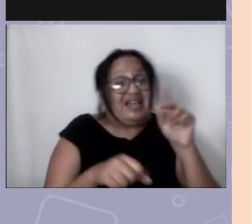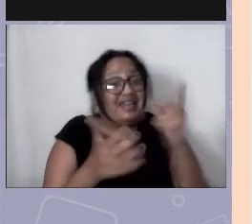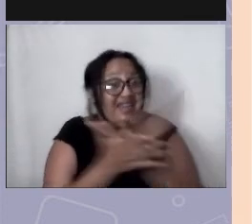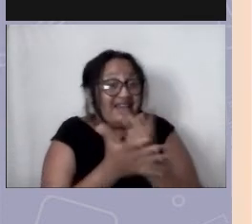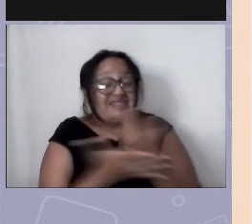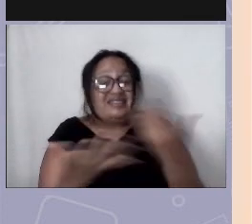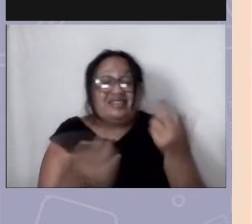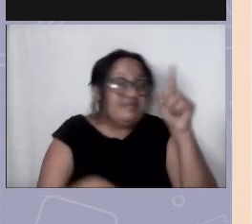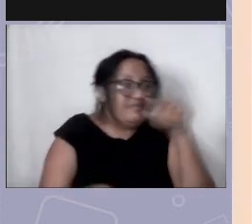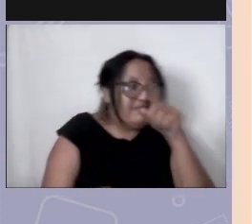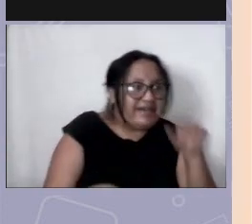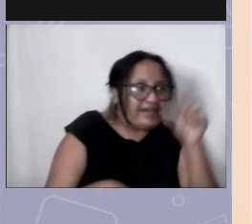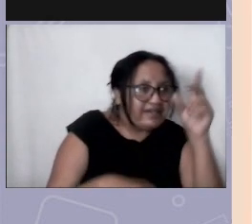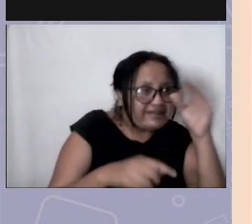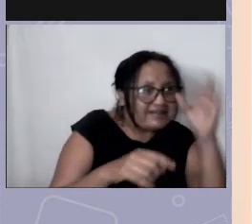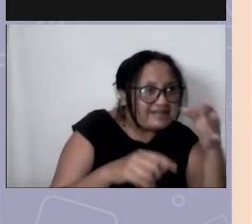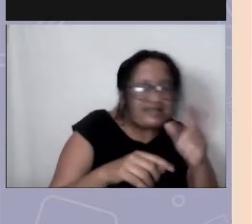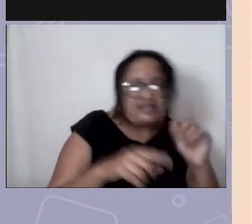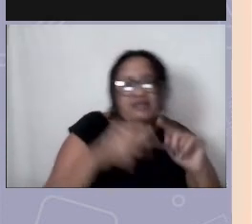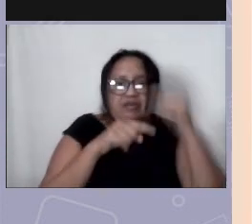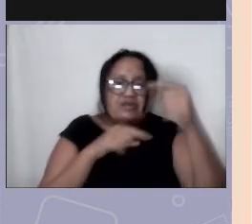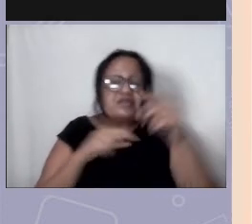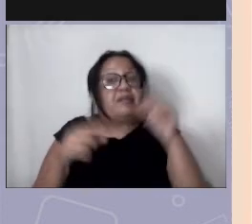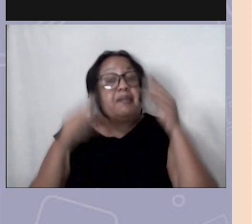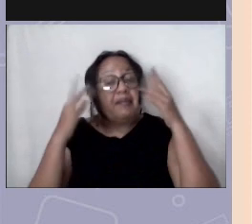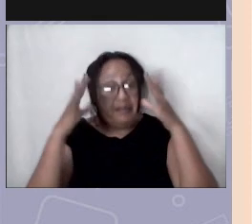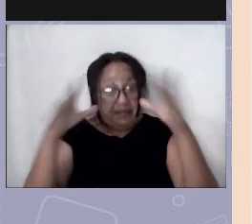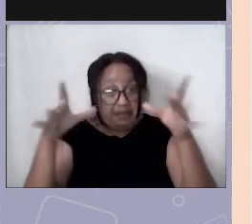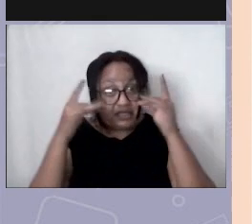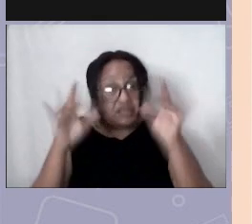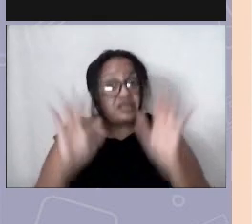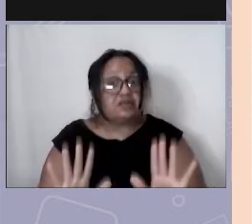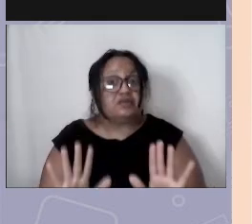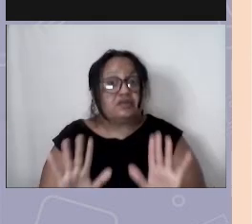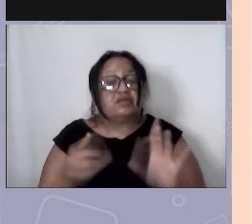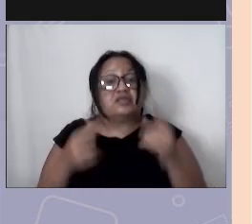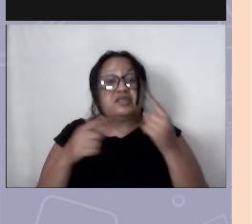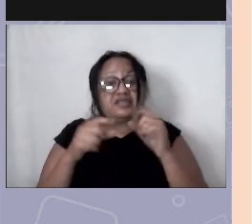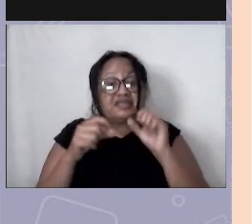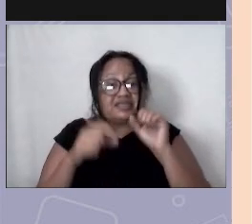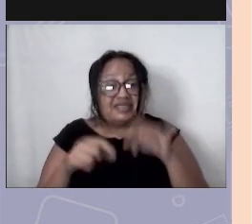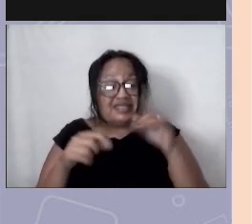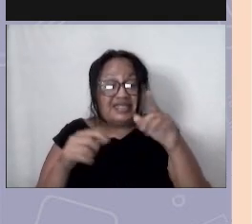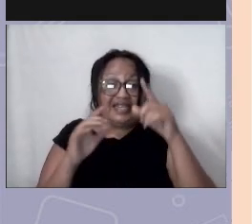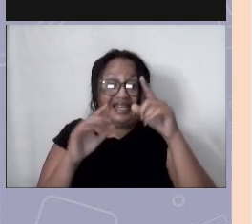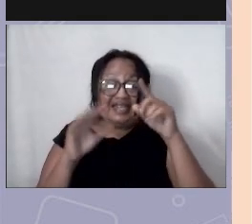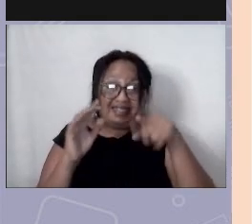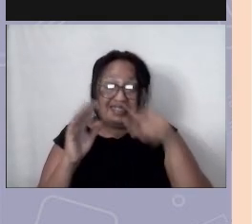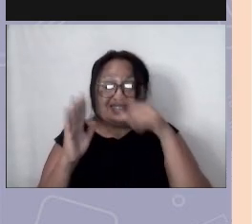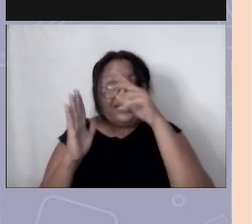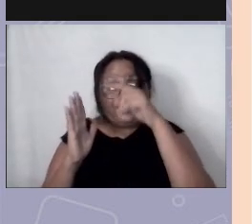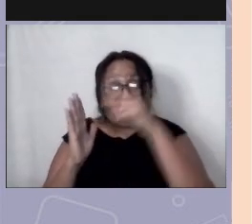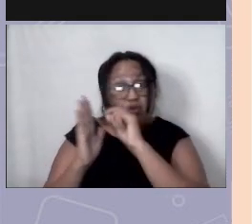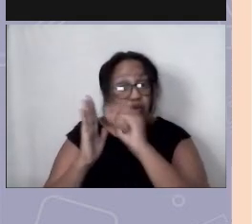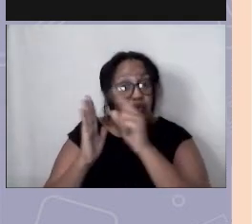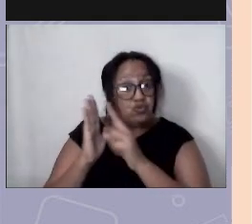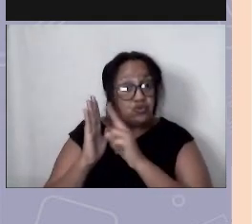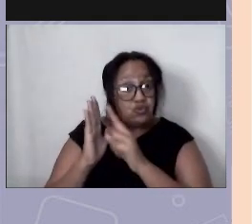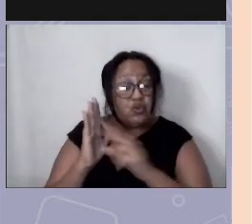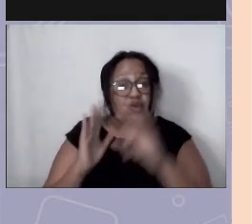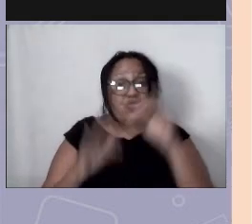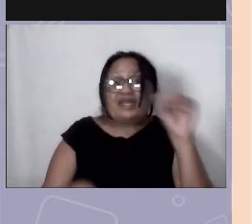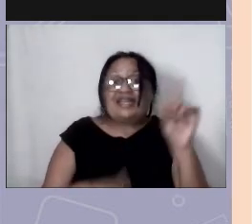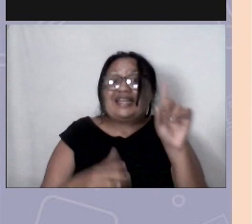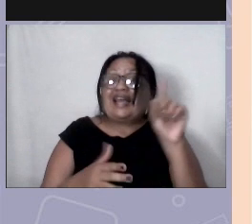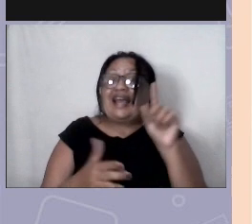e já vai para a próxima então muita atenção nisso tá se por acaso tiver ali incorreto então circula grife que é para você não